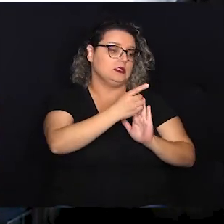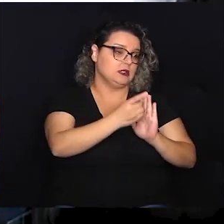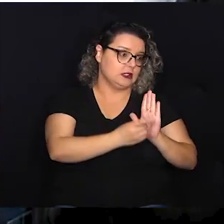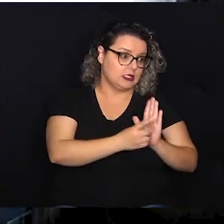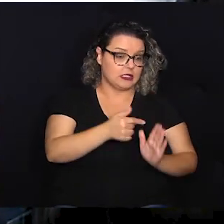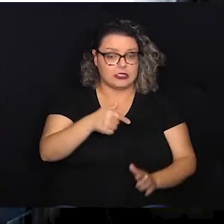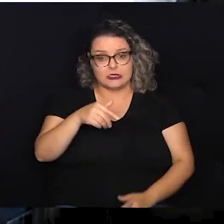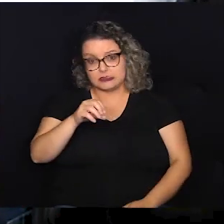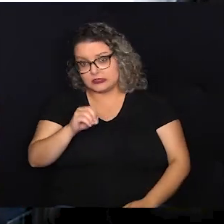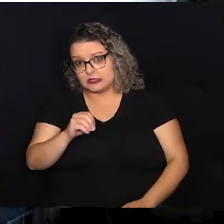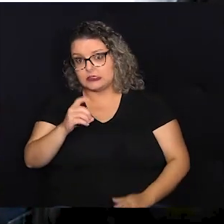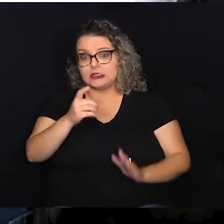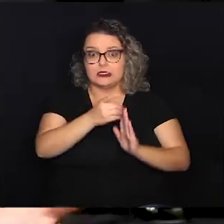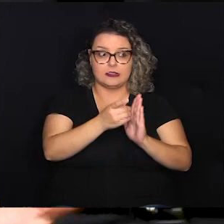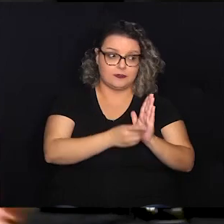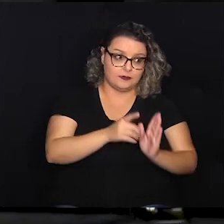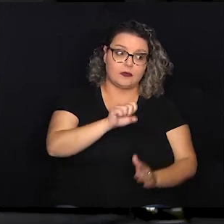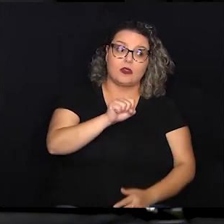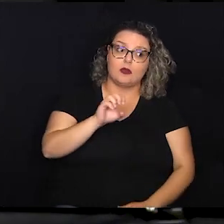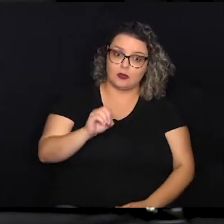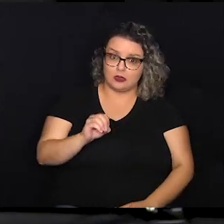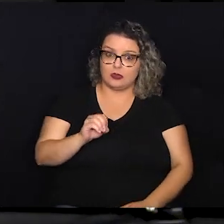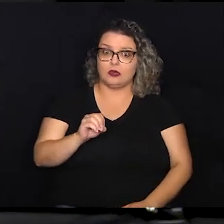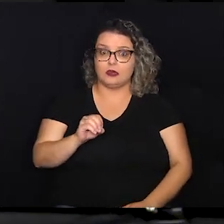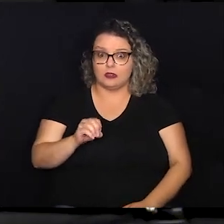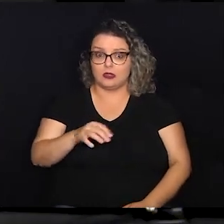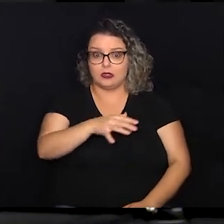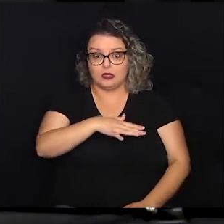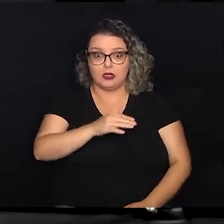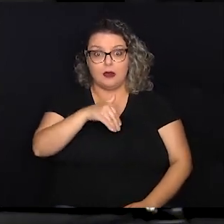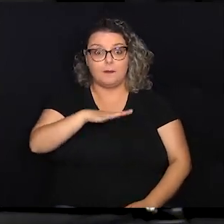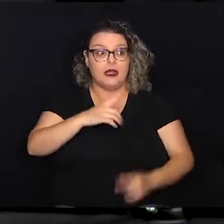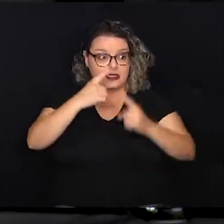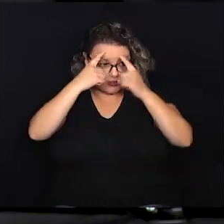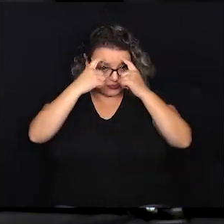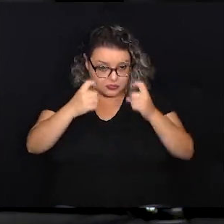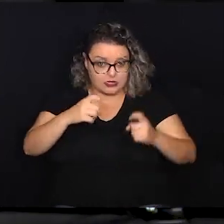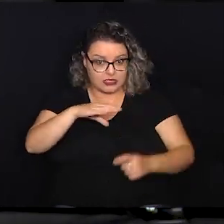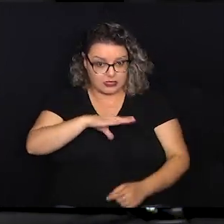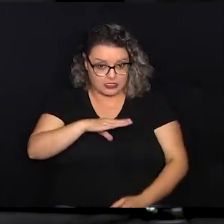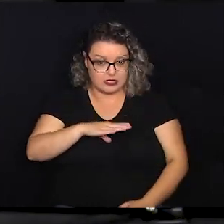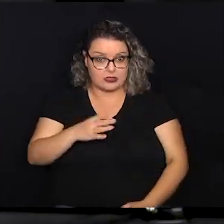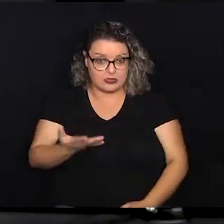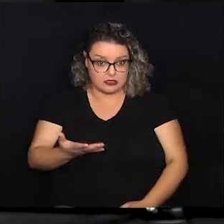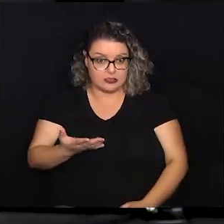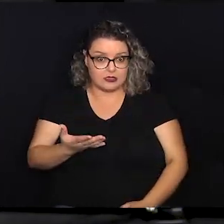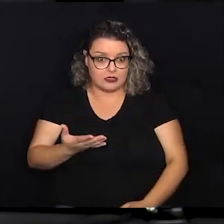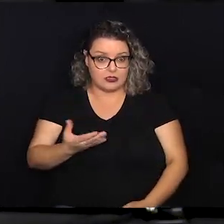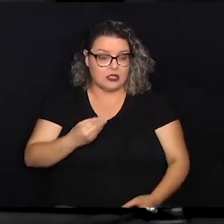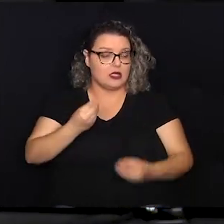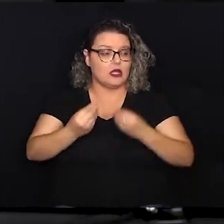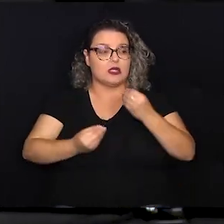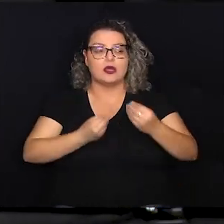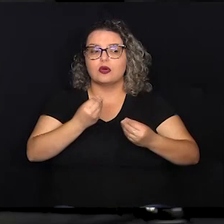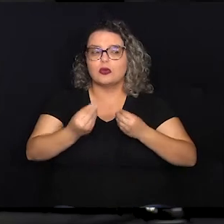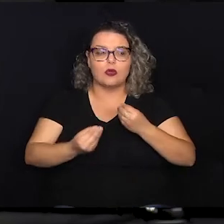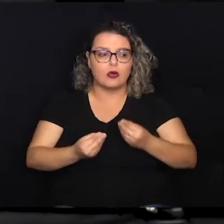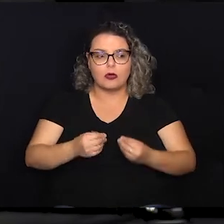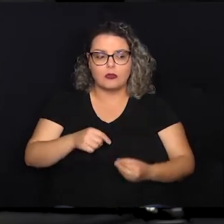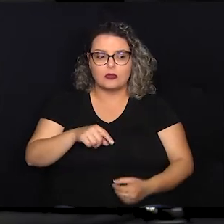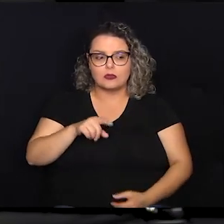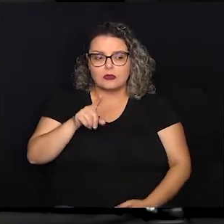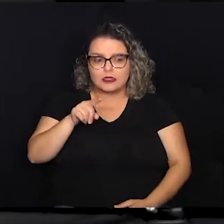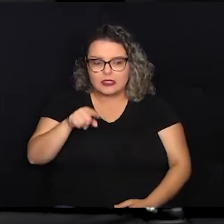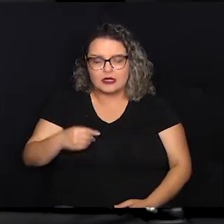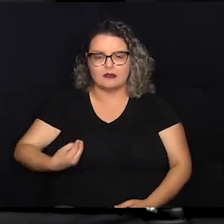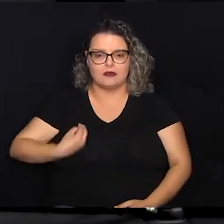coisa mudou, mas na década de 70, na década de 80, era uma das regiões mais violentas da cidade. E